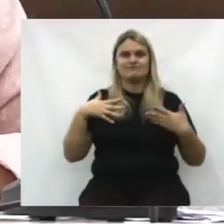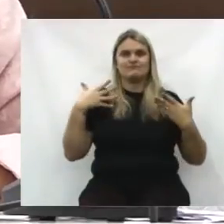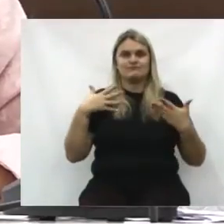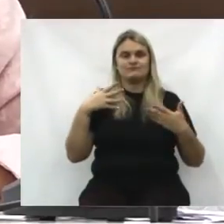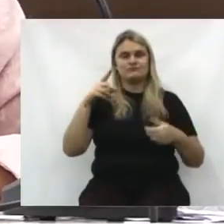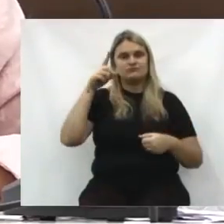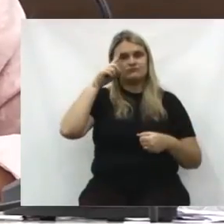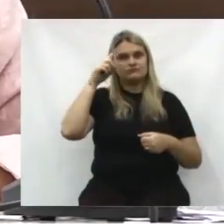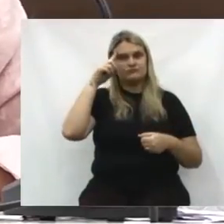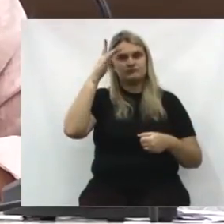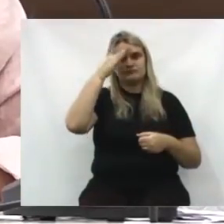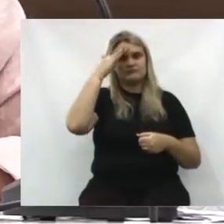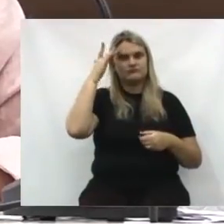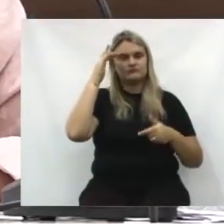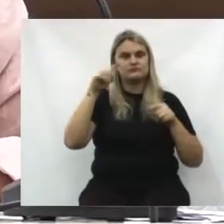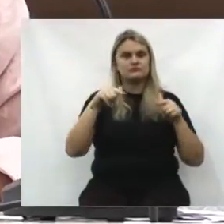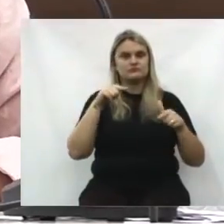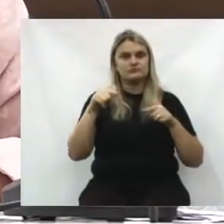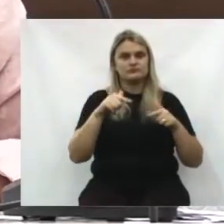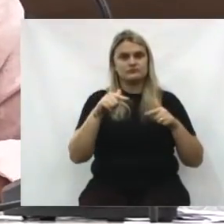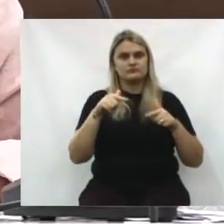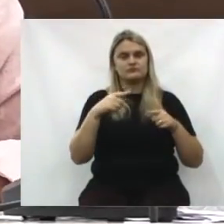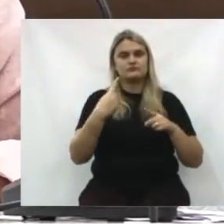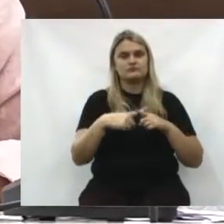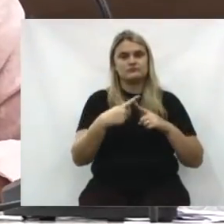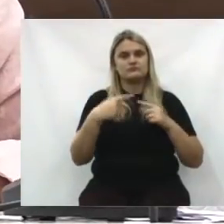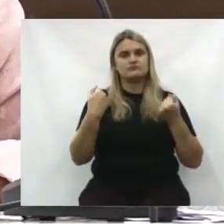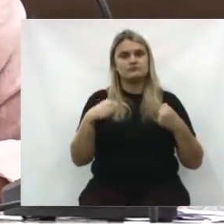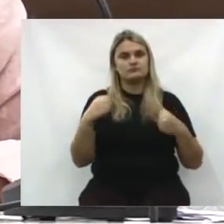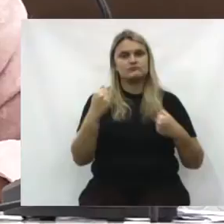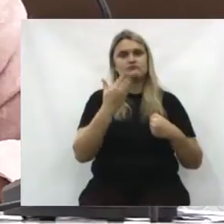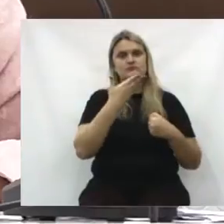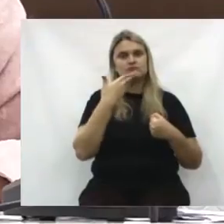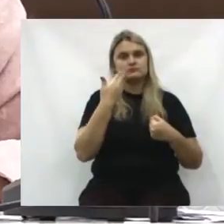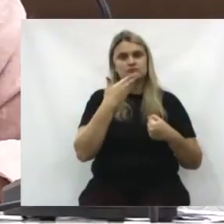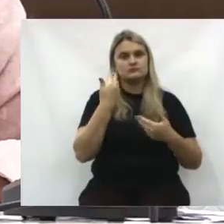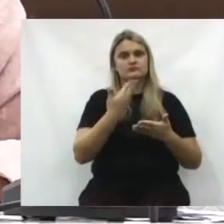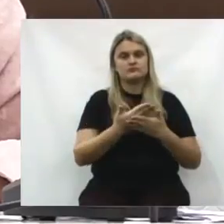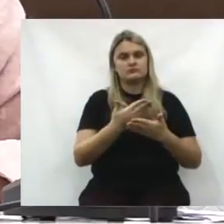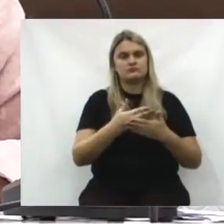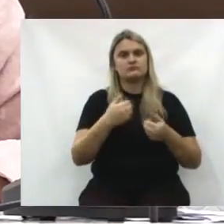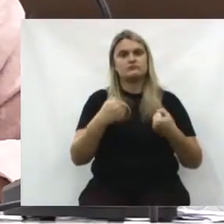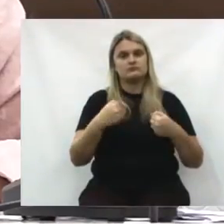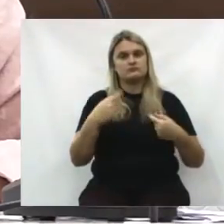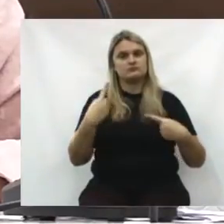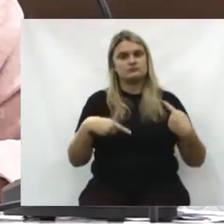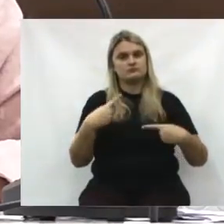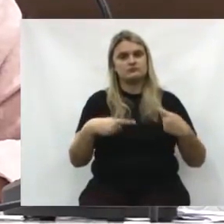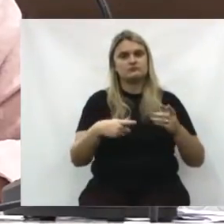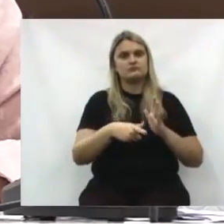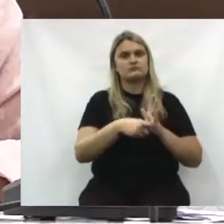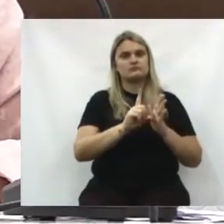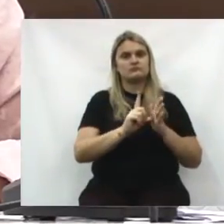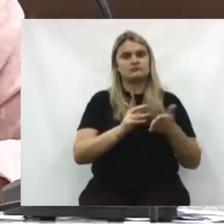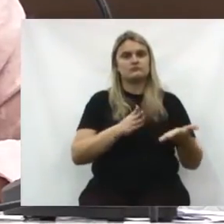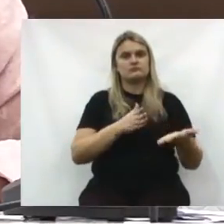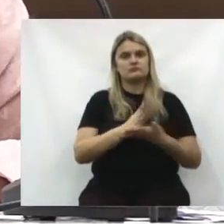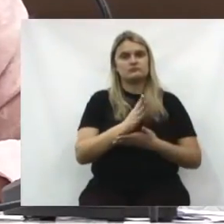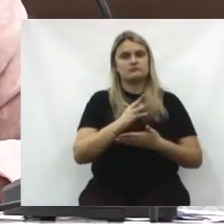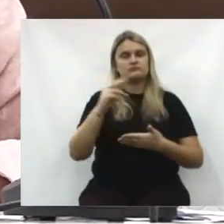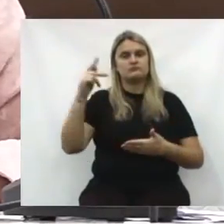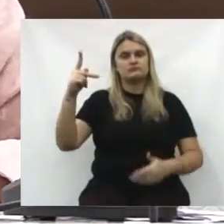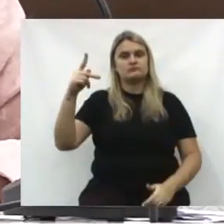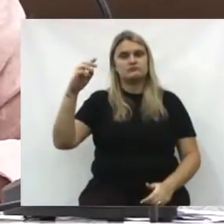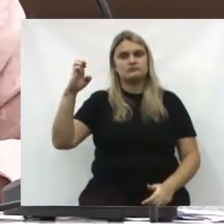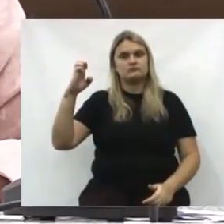demasiadamente impactante na rotina do trabalhador, de modo que merece melhor estudo e debate